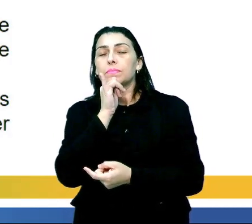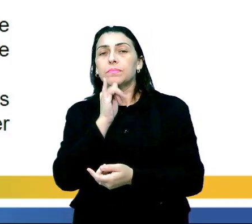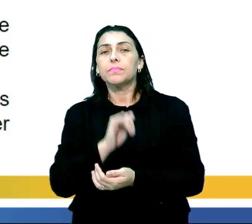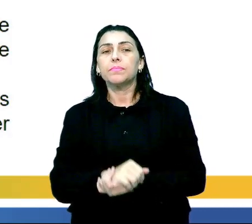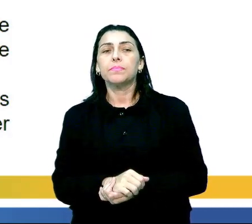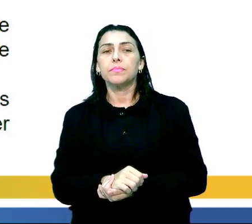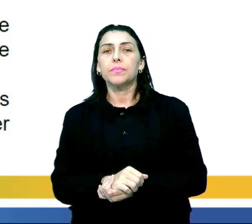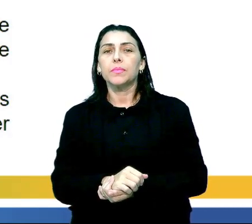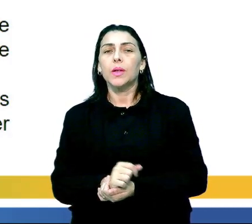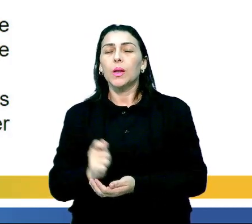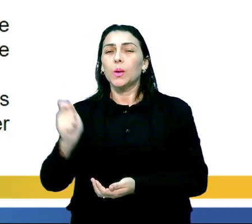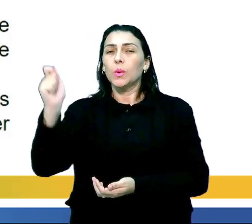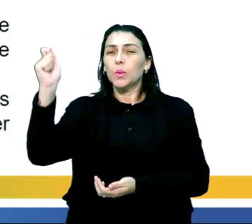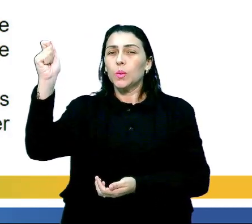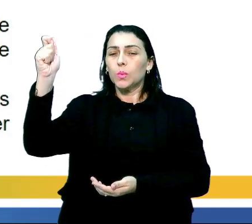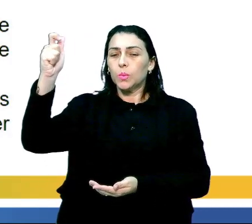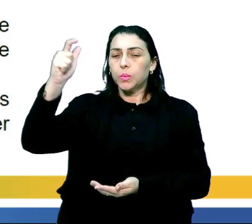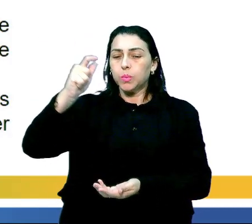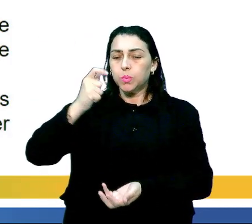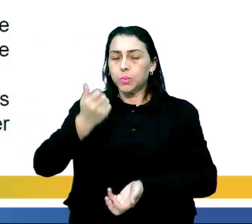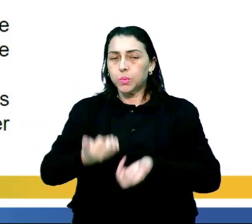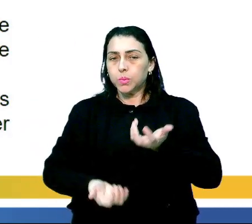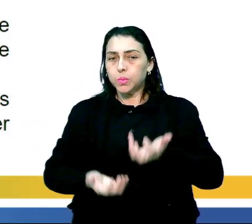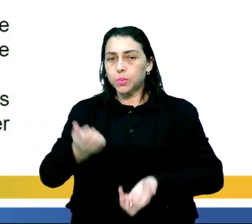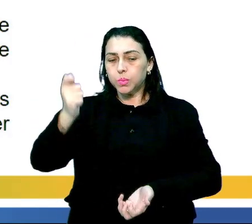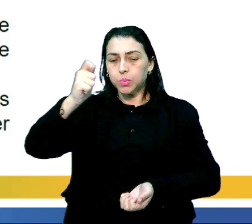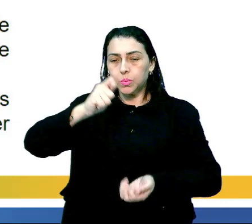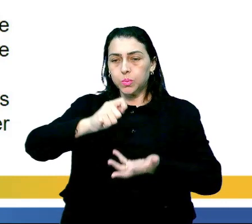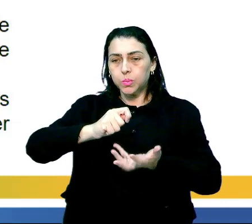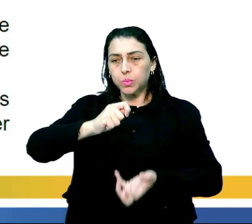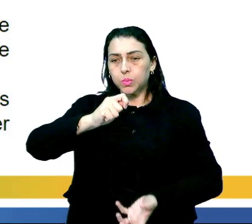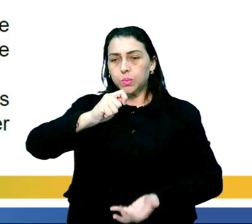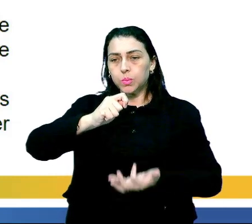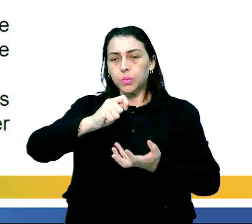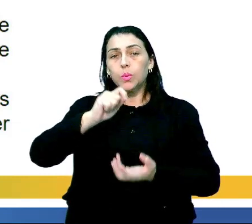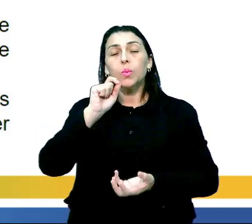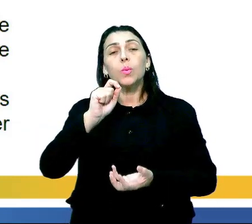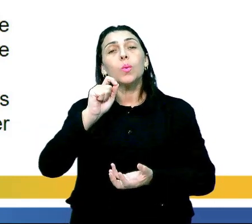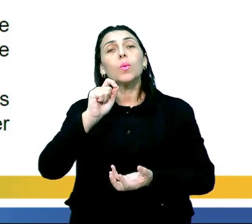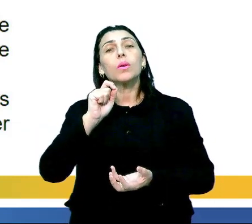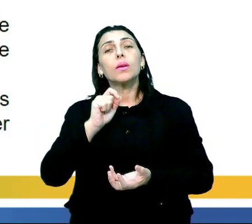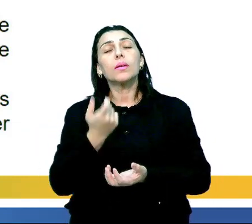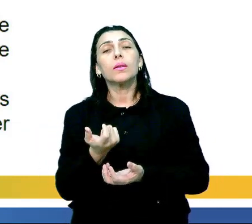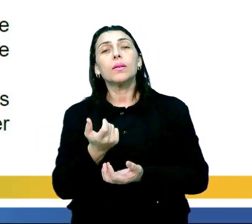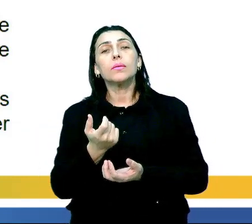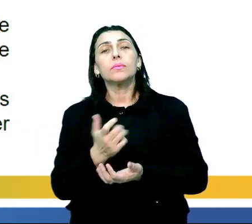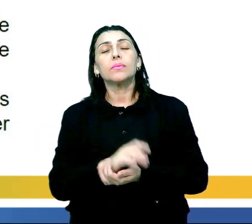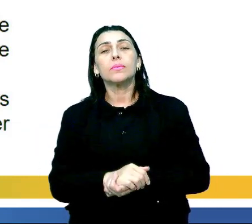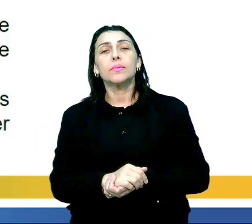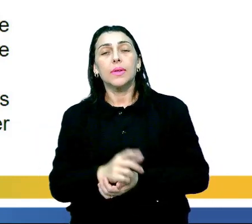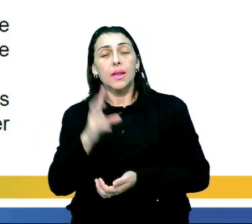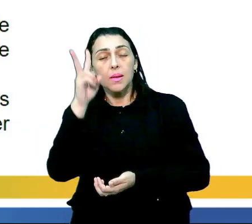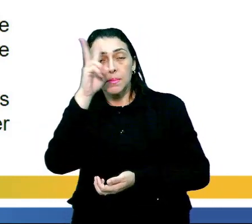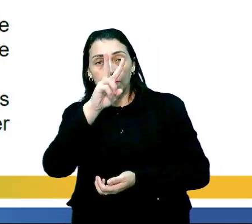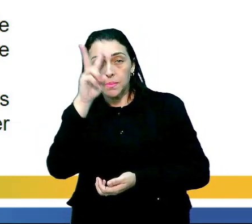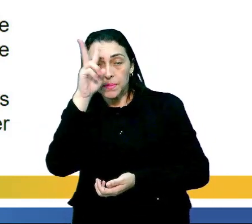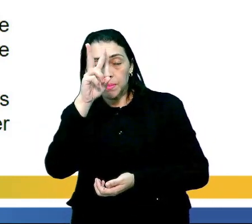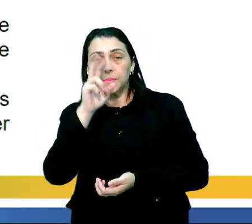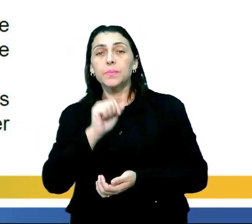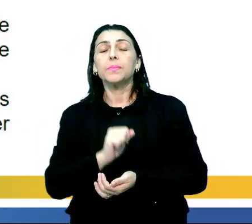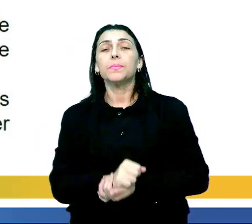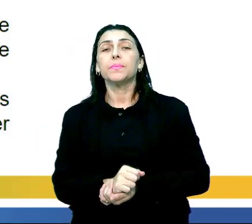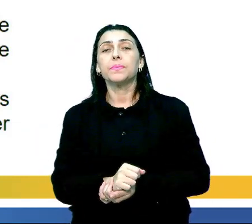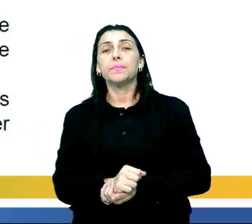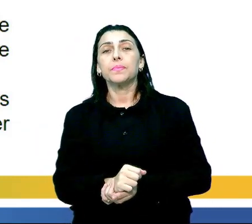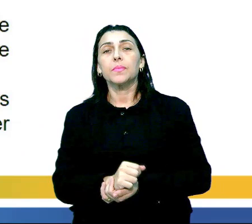exemplo, de efeito estufa. O que é mesmo o efeito estufa? Só lembrando, tá,